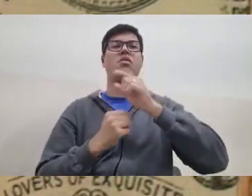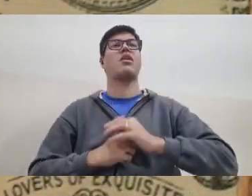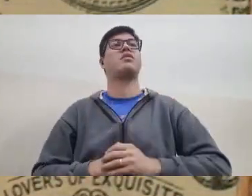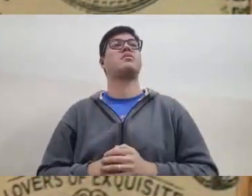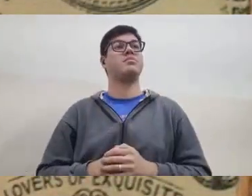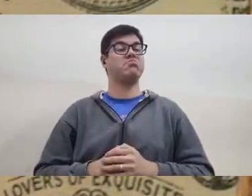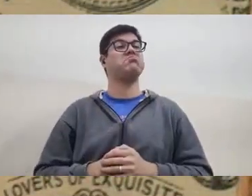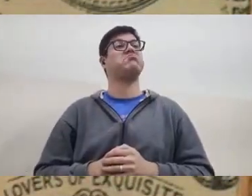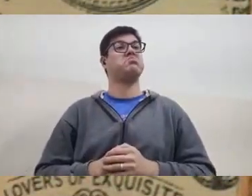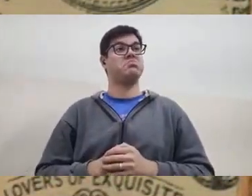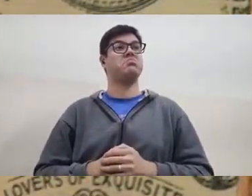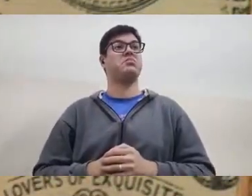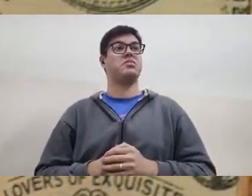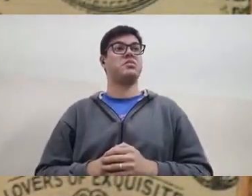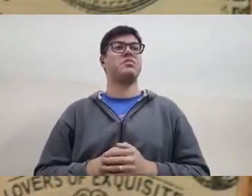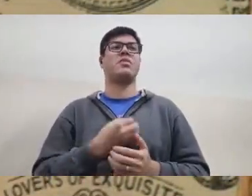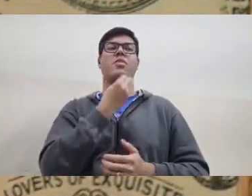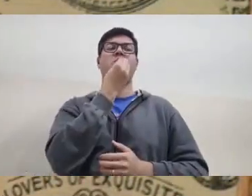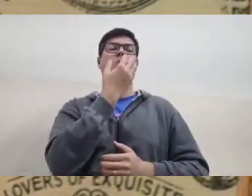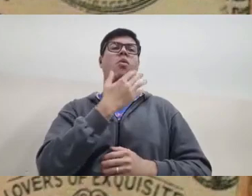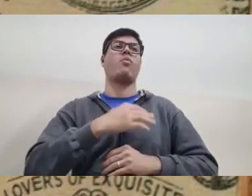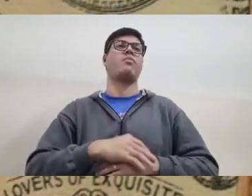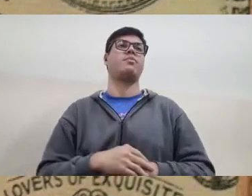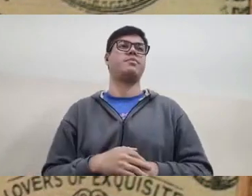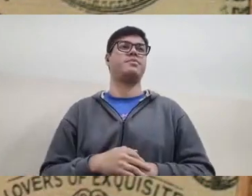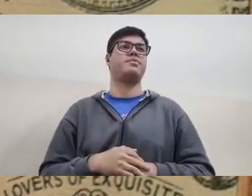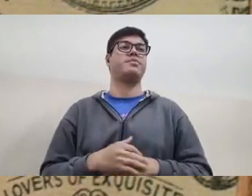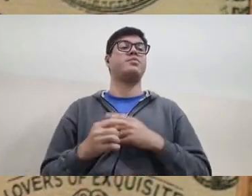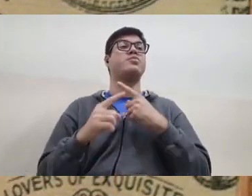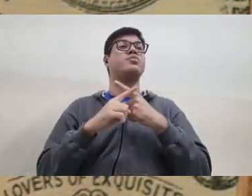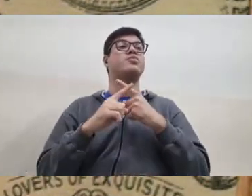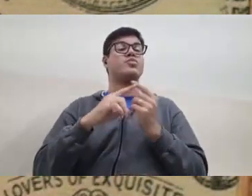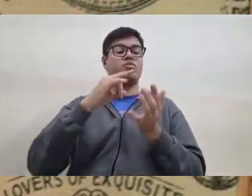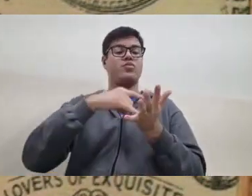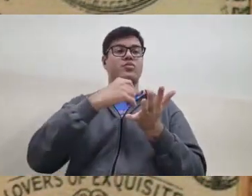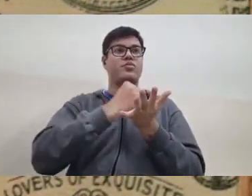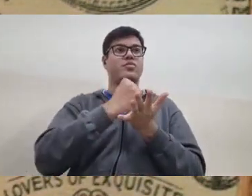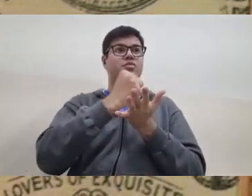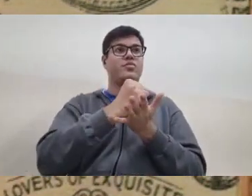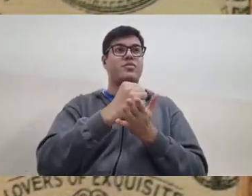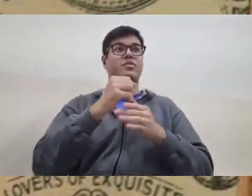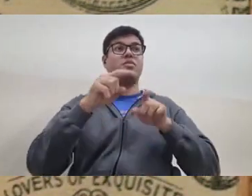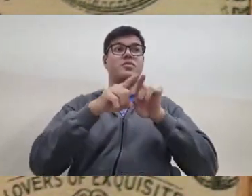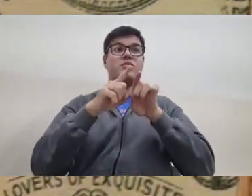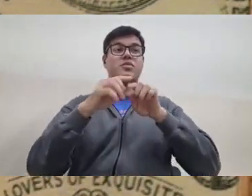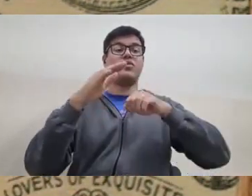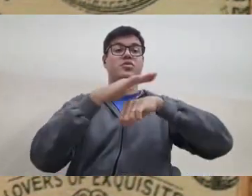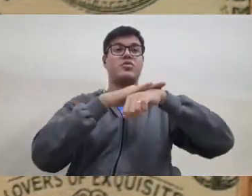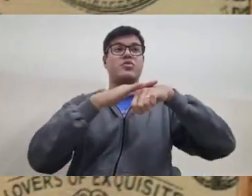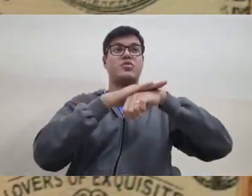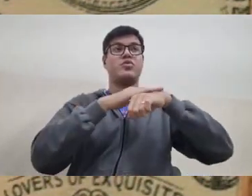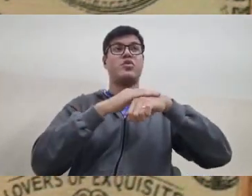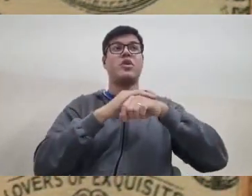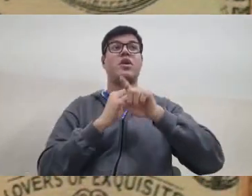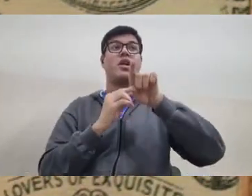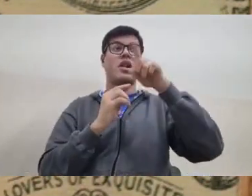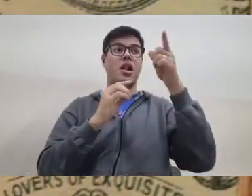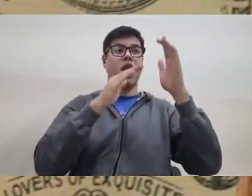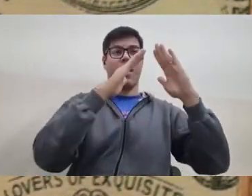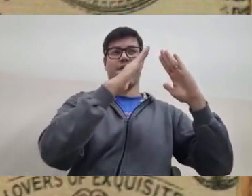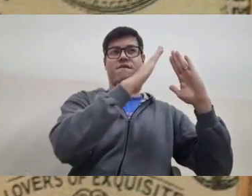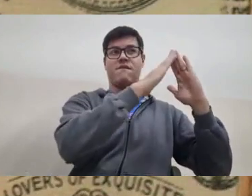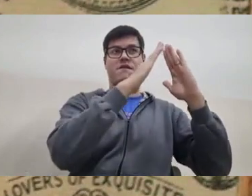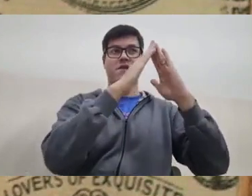já é bem melhor vamos contratar ele vamos conversar lá com os vizinhos